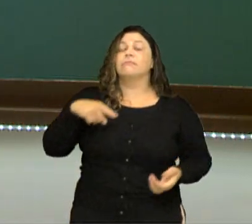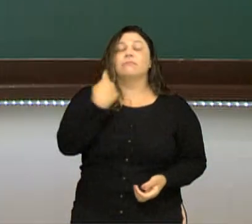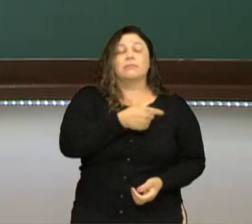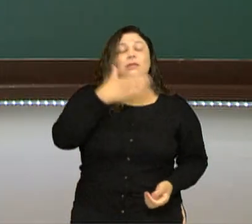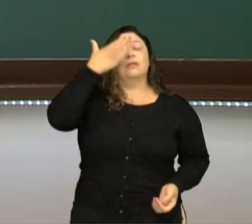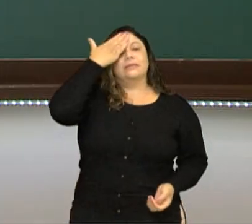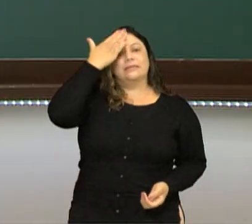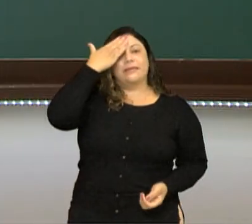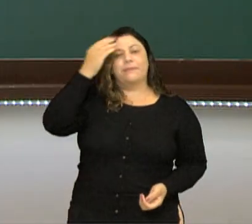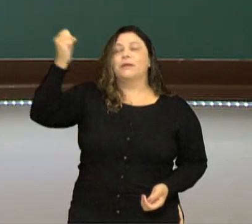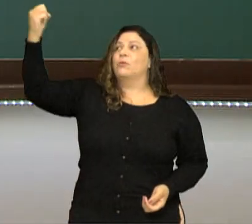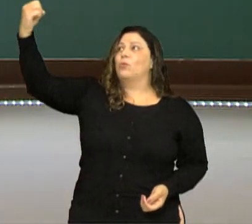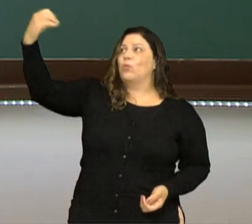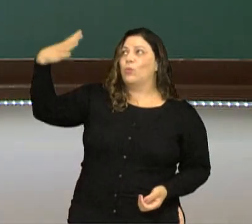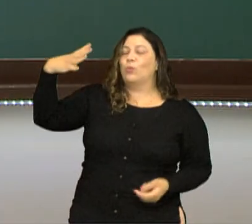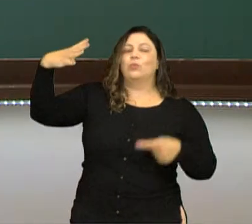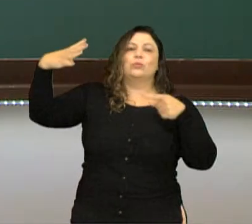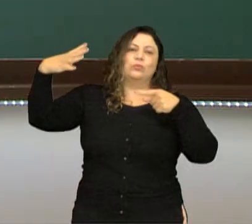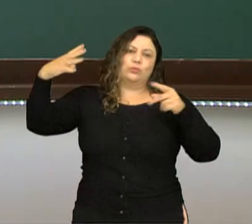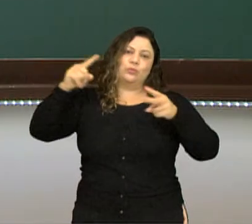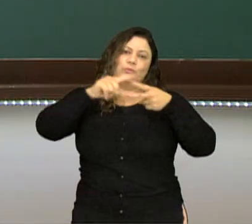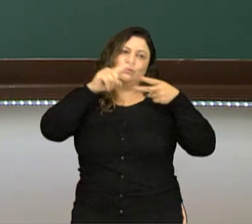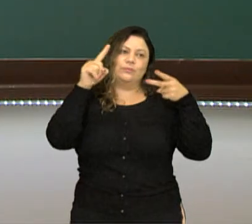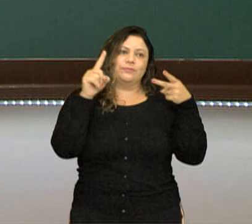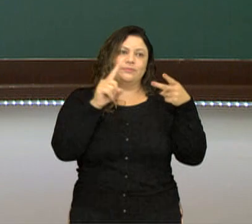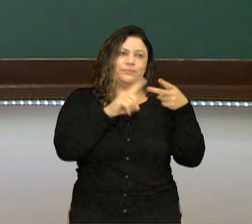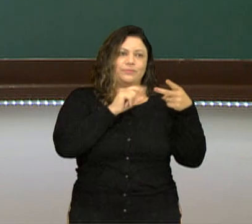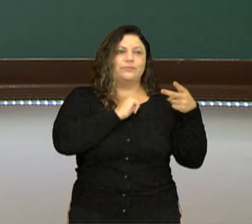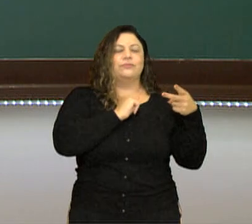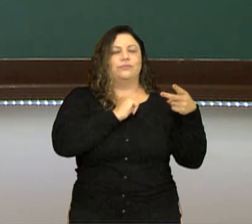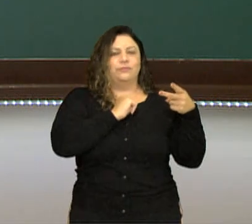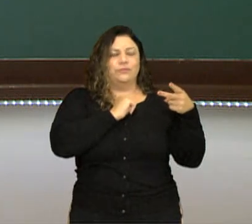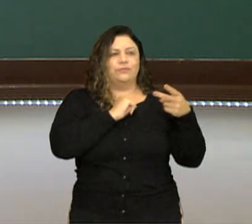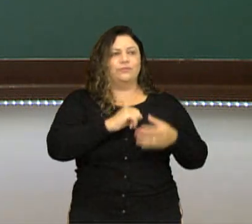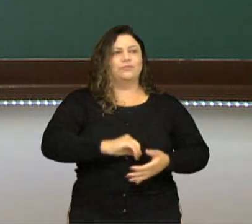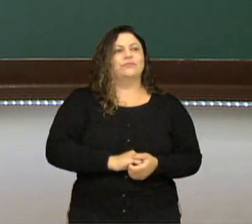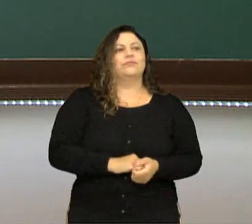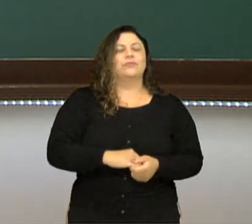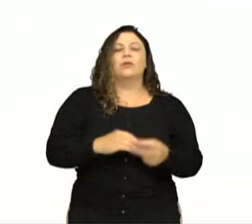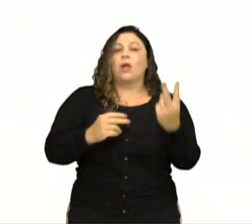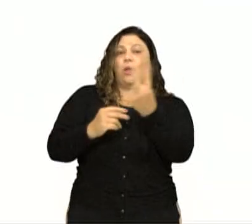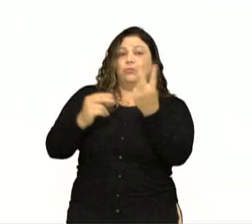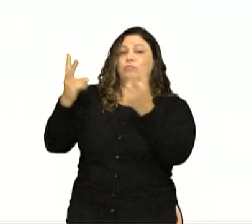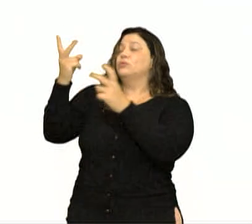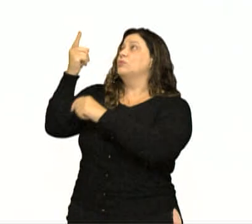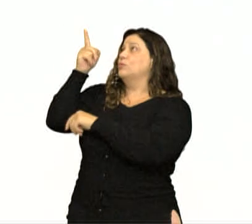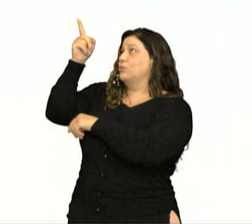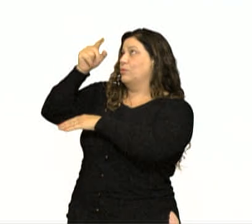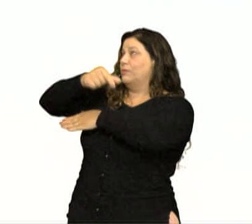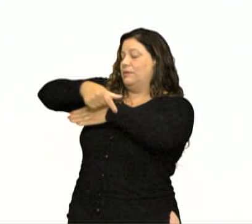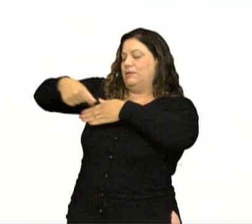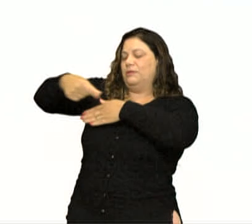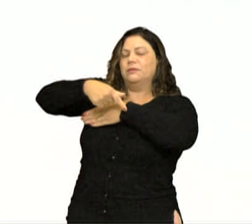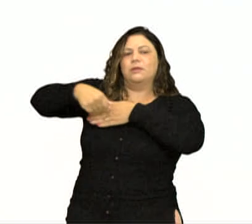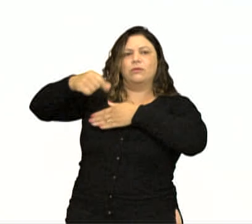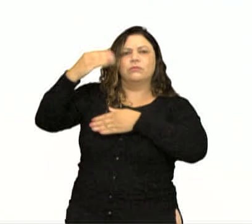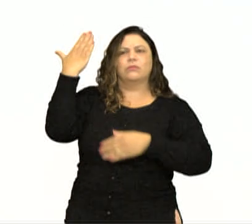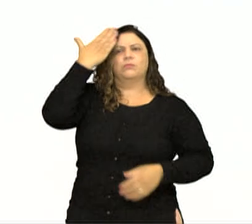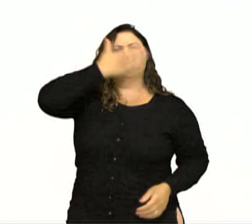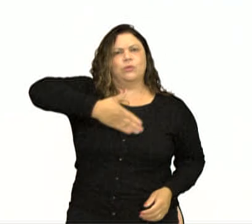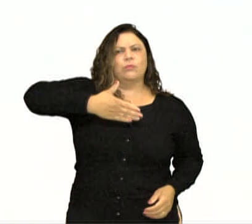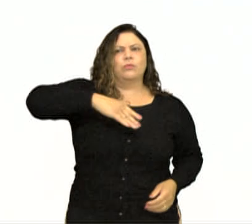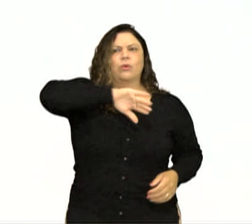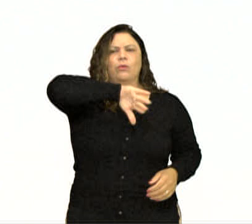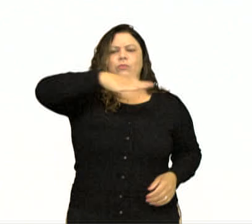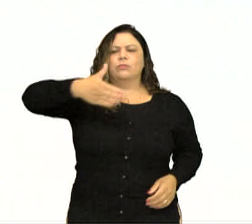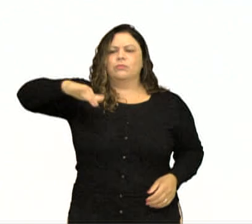ela tem os dois comportamentos. Max Planck, pessoal, e Einstein, eles provaram. O Max provou a teoria ondulatória e